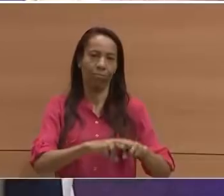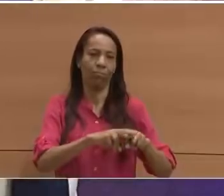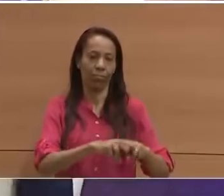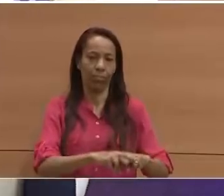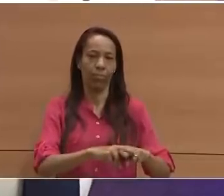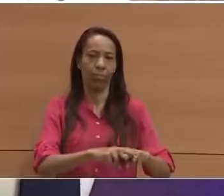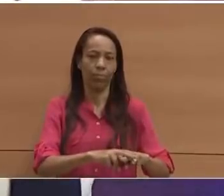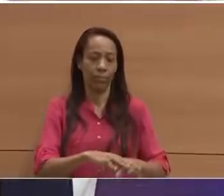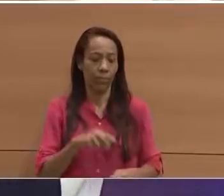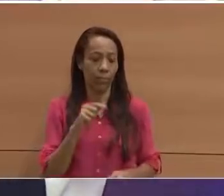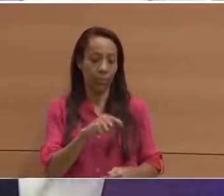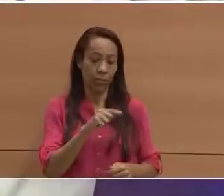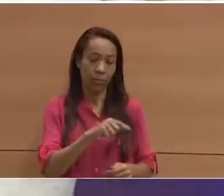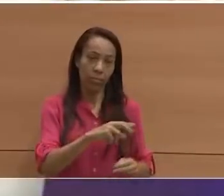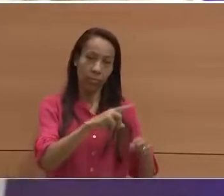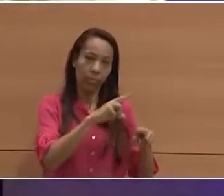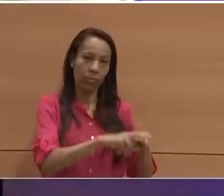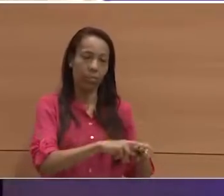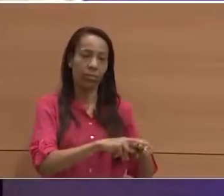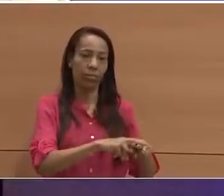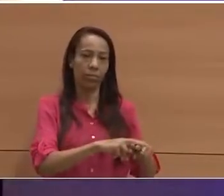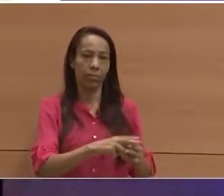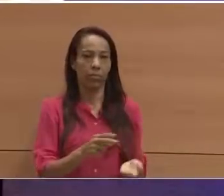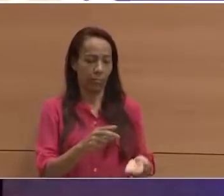4 livros maravilhosos da Bíblia.